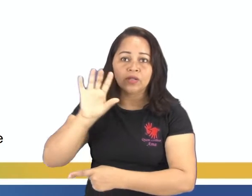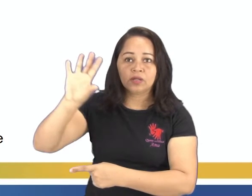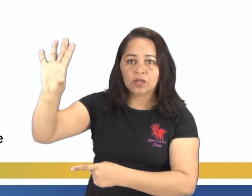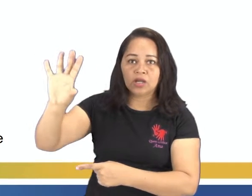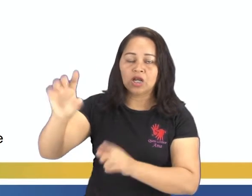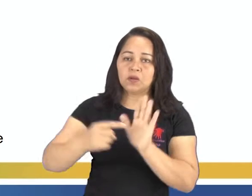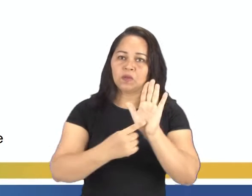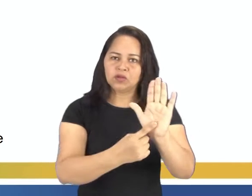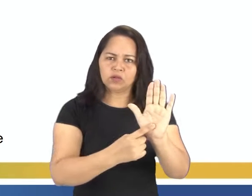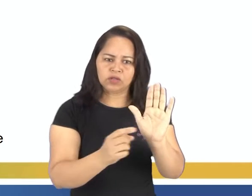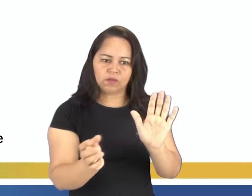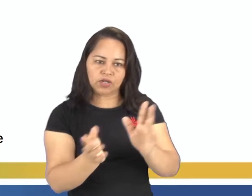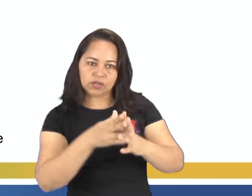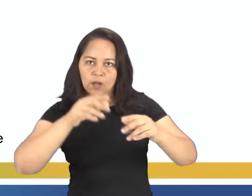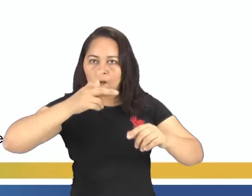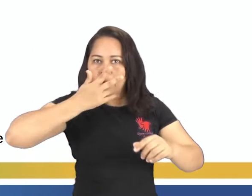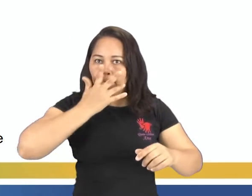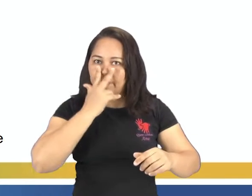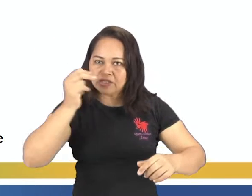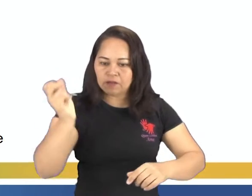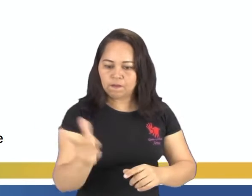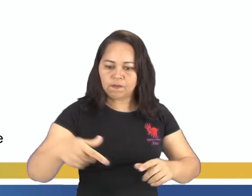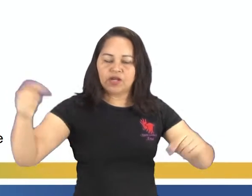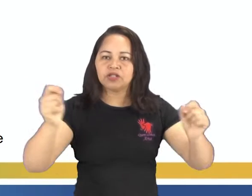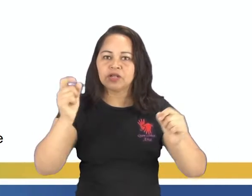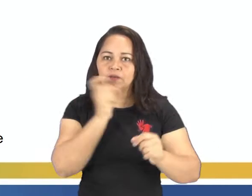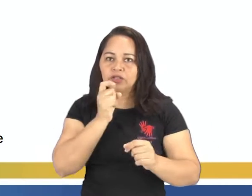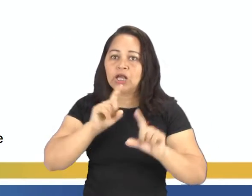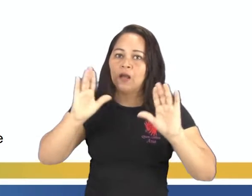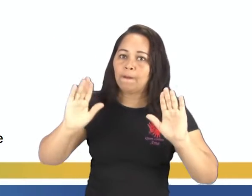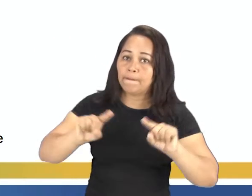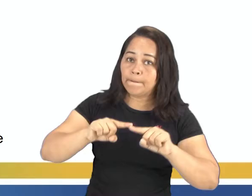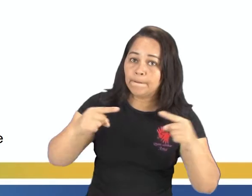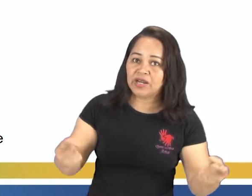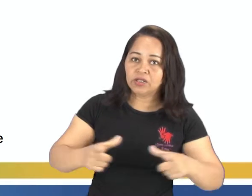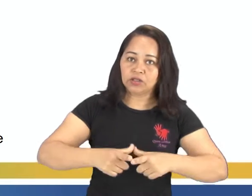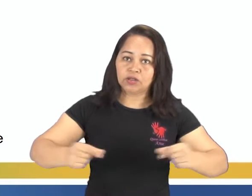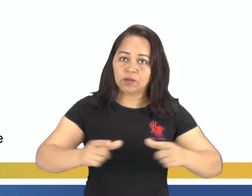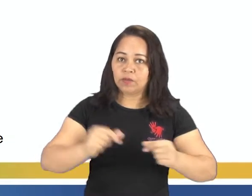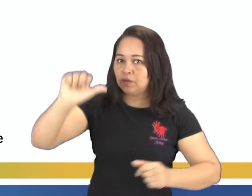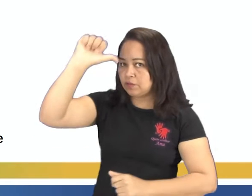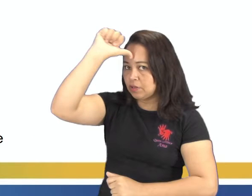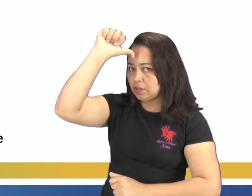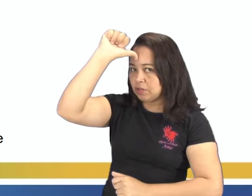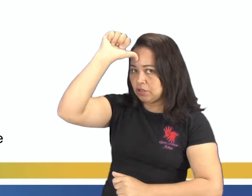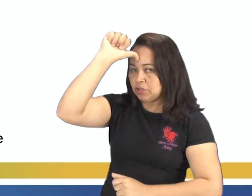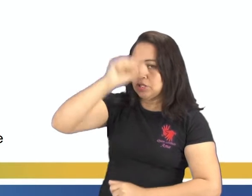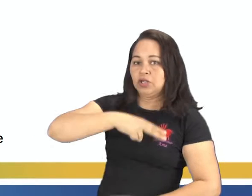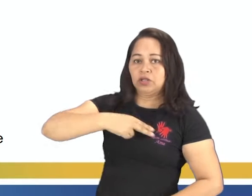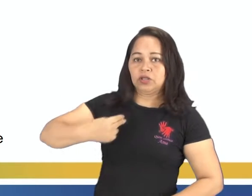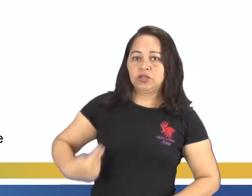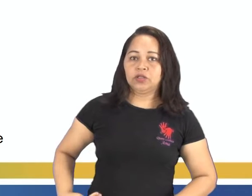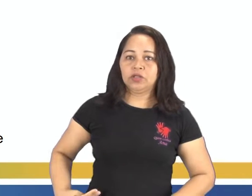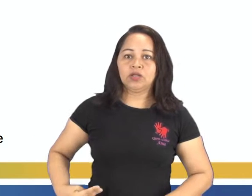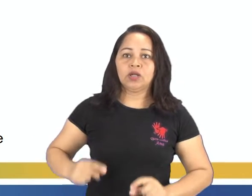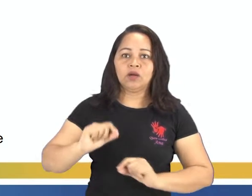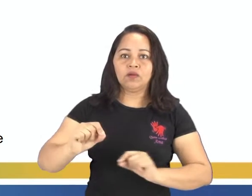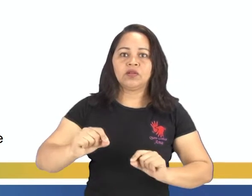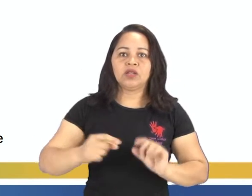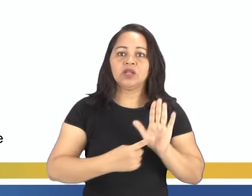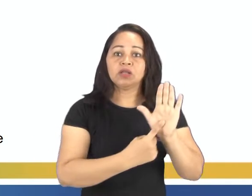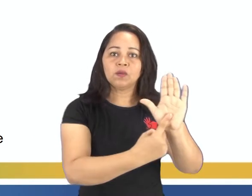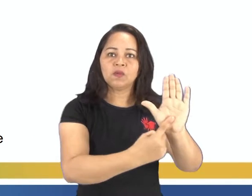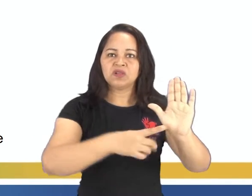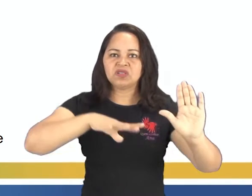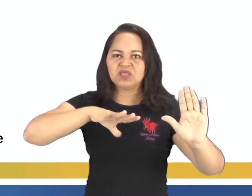quase mágicas. Já os grandes filmes do Japão, China e Índia são produções periféricas